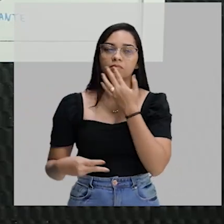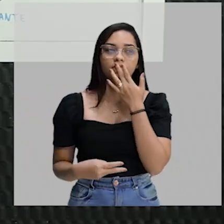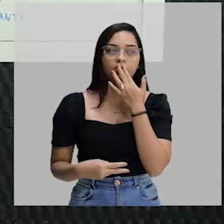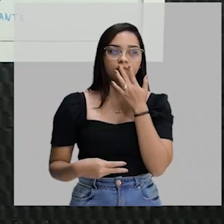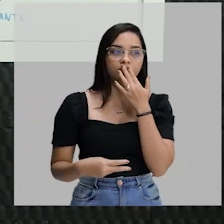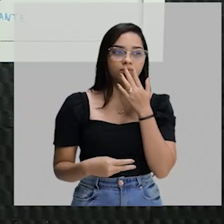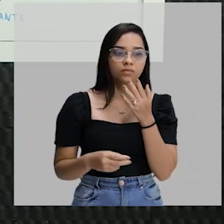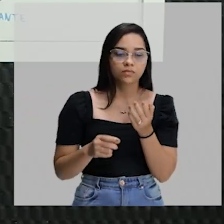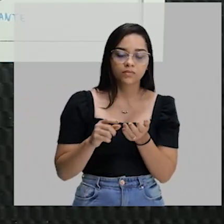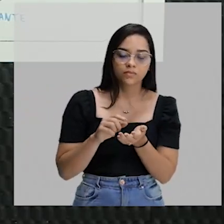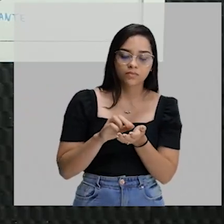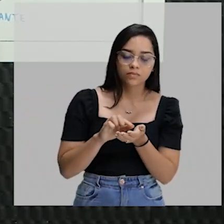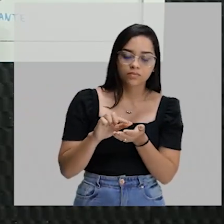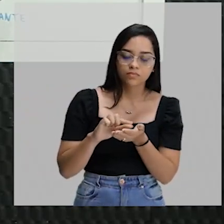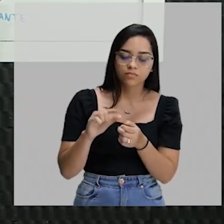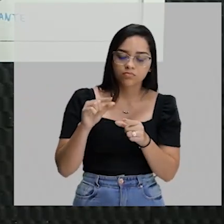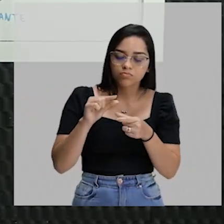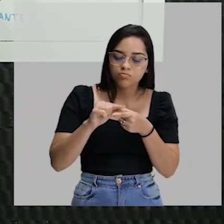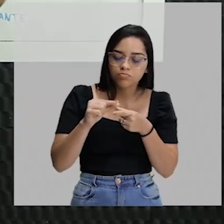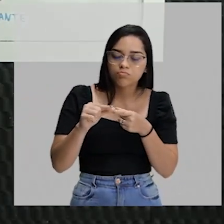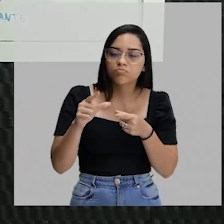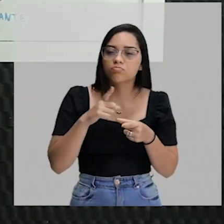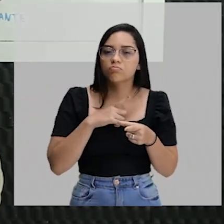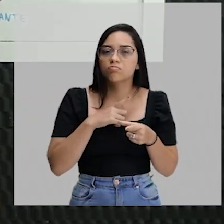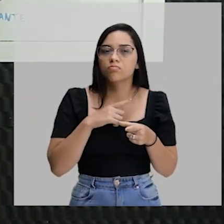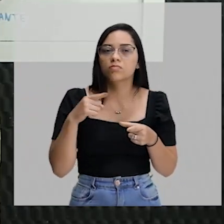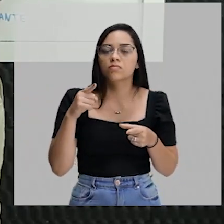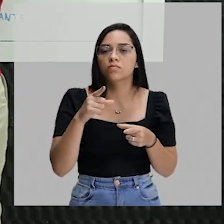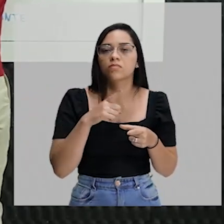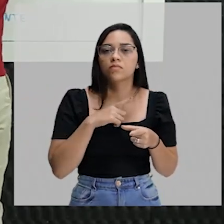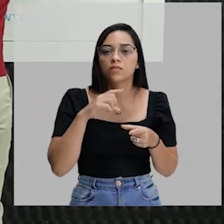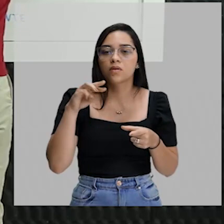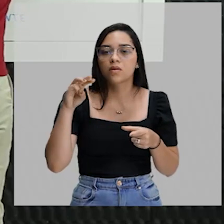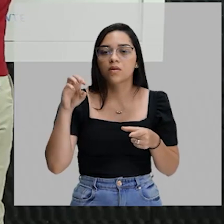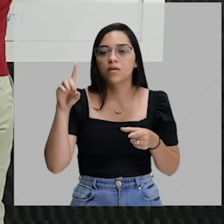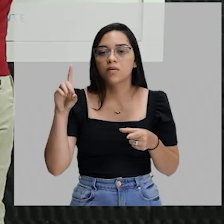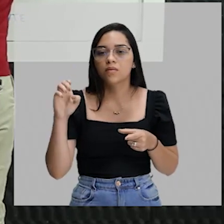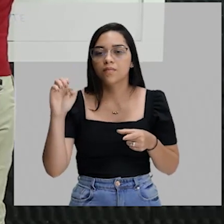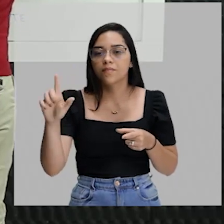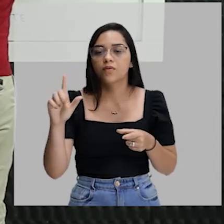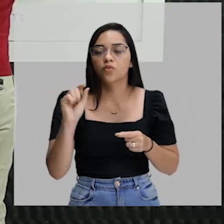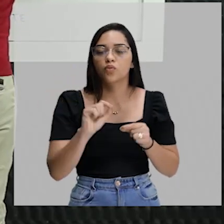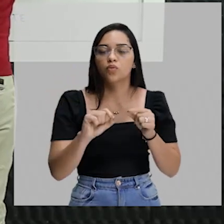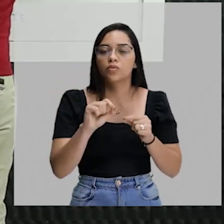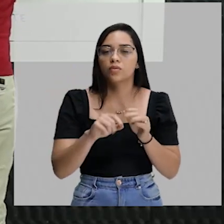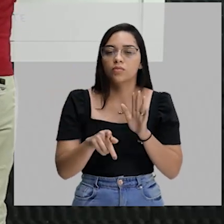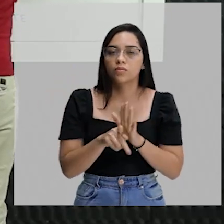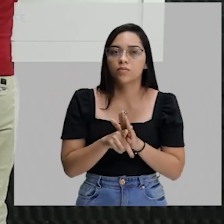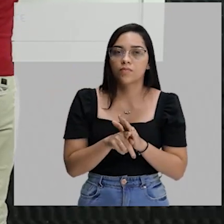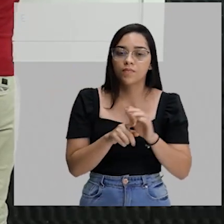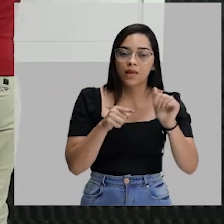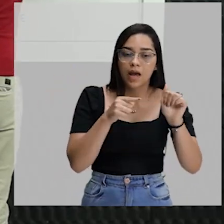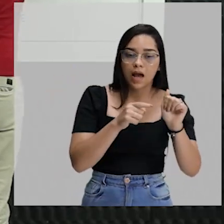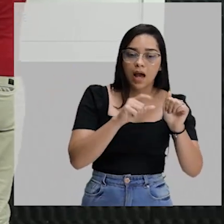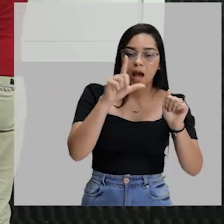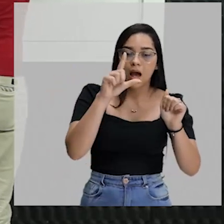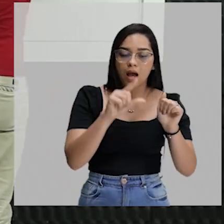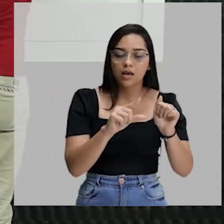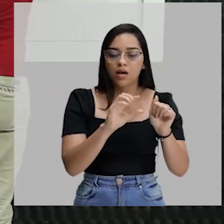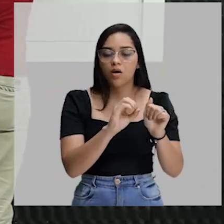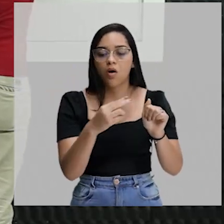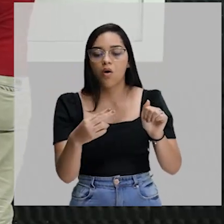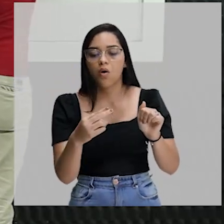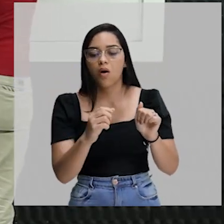nas ervilhas. Vamos lá. Lá nas ervilhas de Mendel, o indivíduo que era azão-azinho